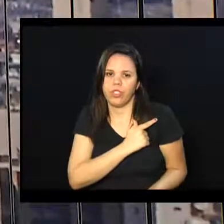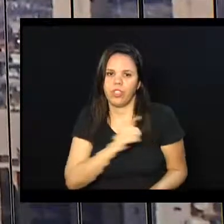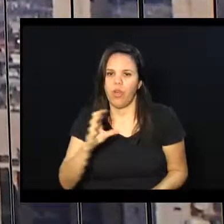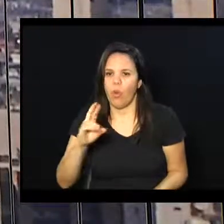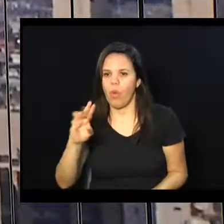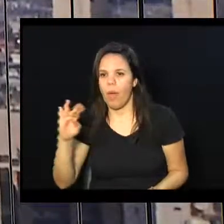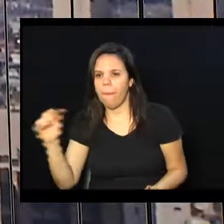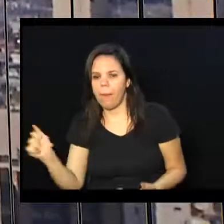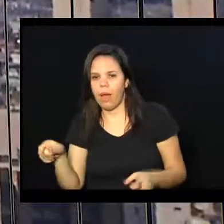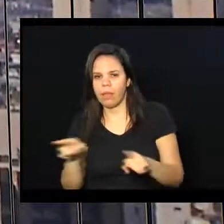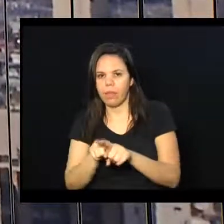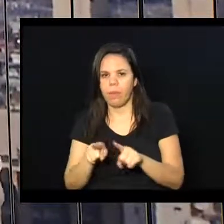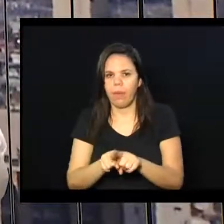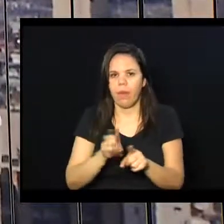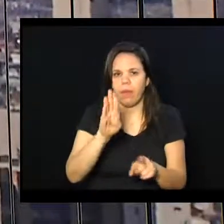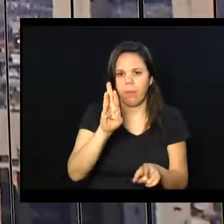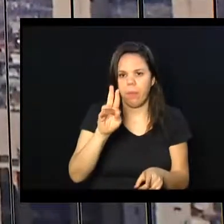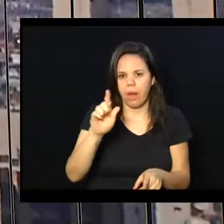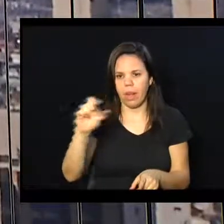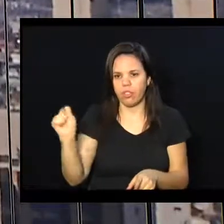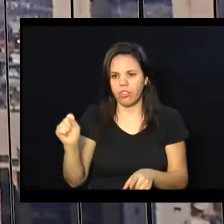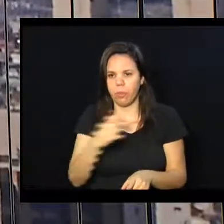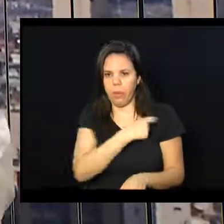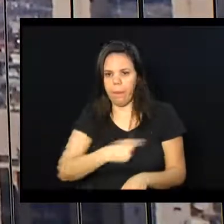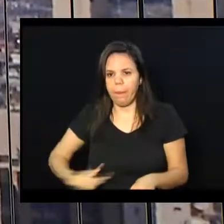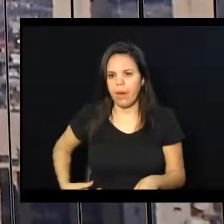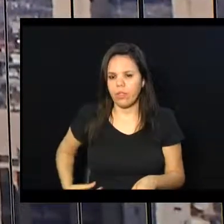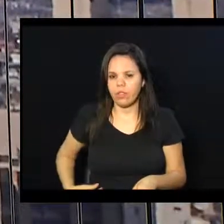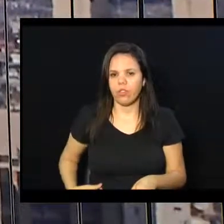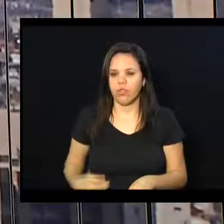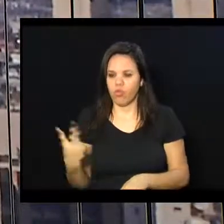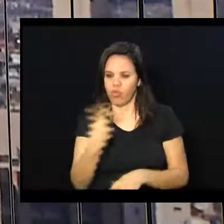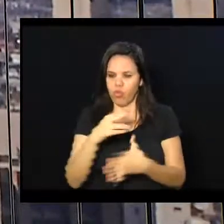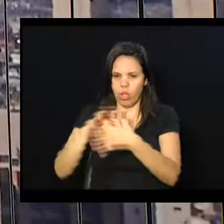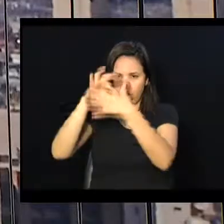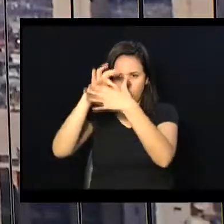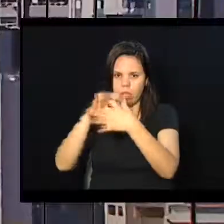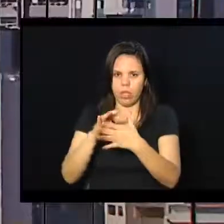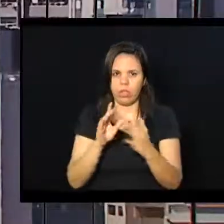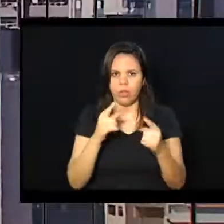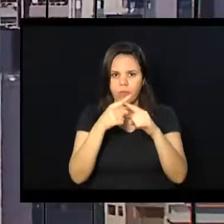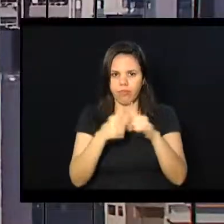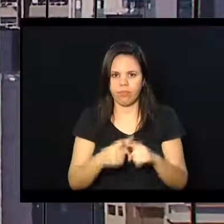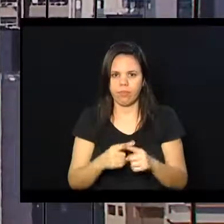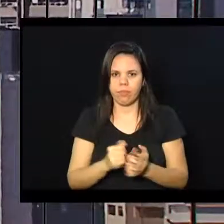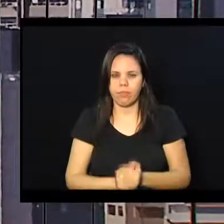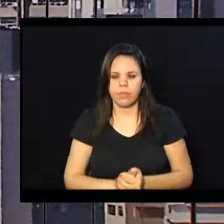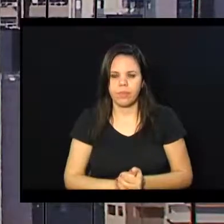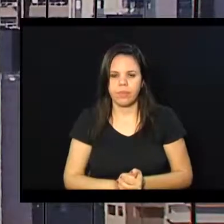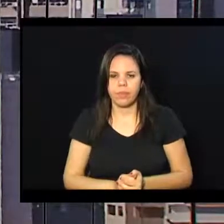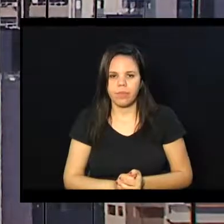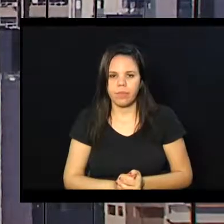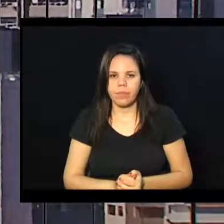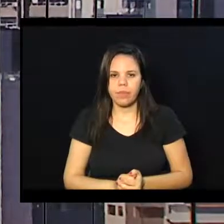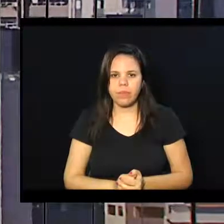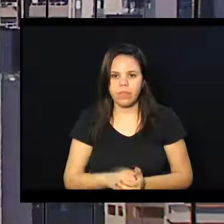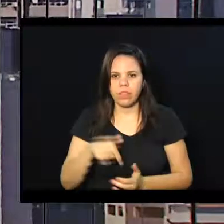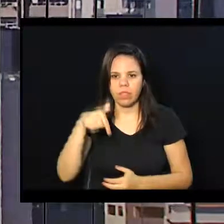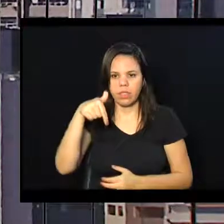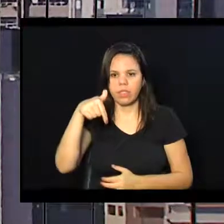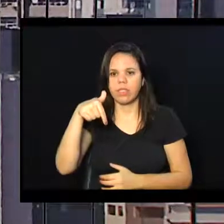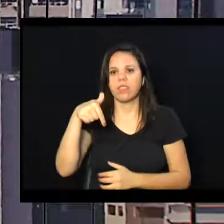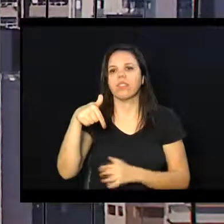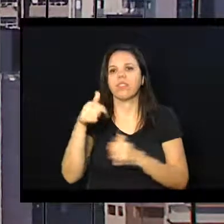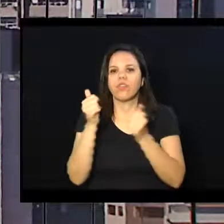e Bragantino e Ponte Preta, duelo de líderes, mas isso é daqui a pouco. Desde o dia 7 de julho,